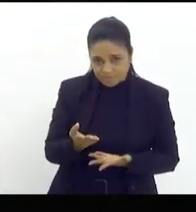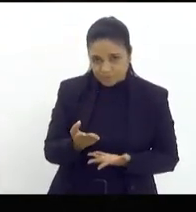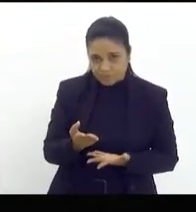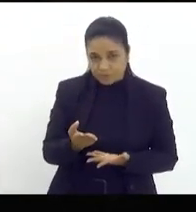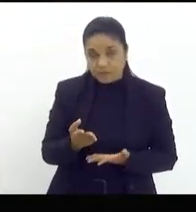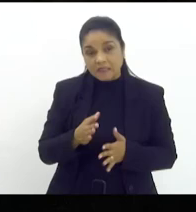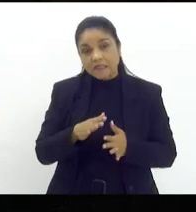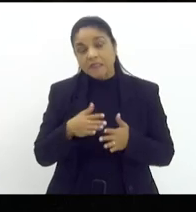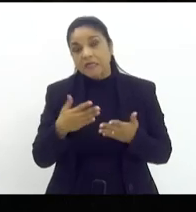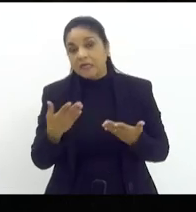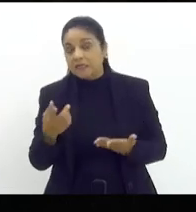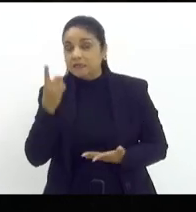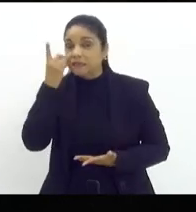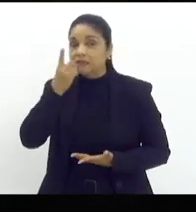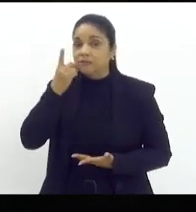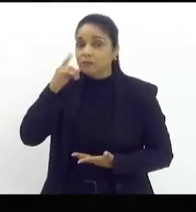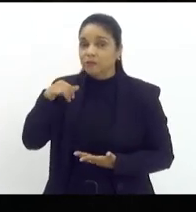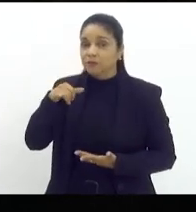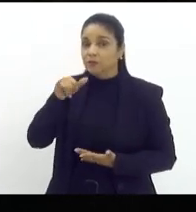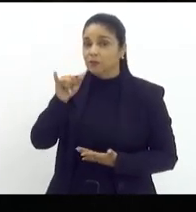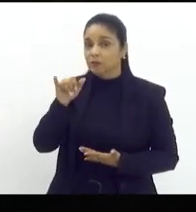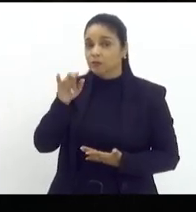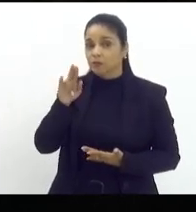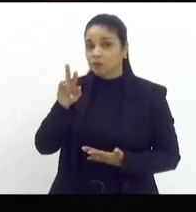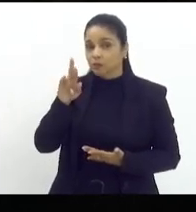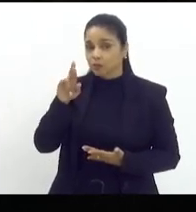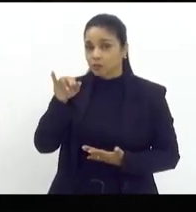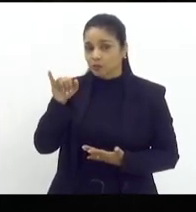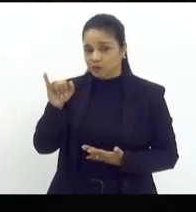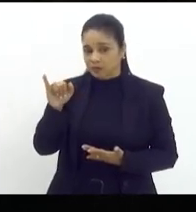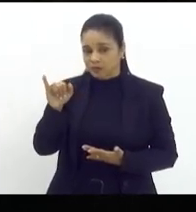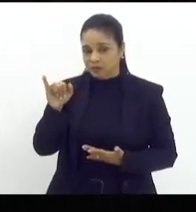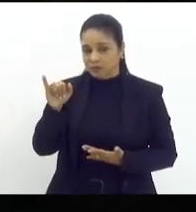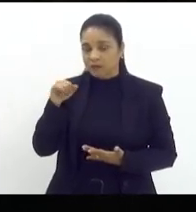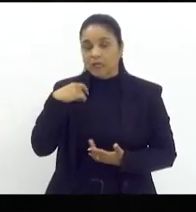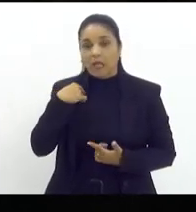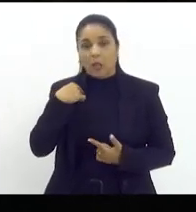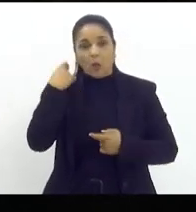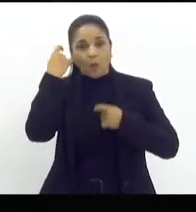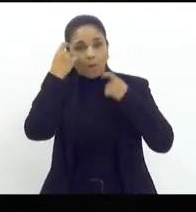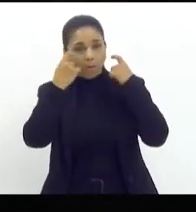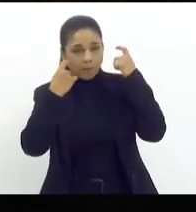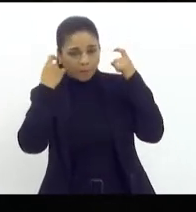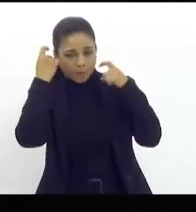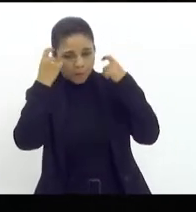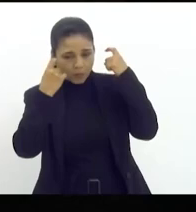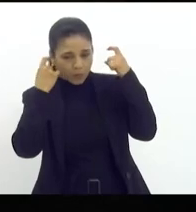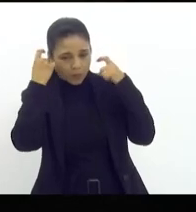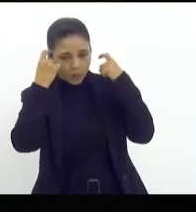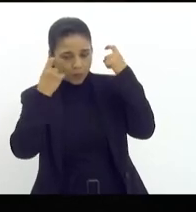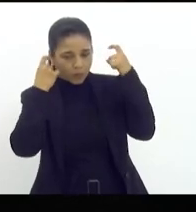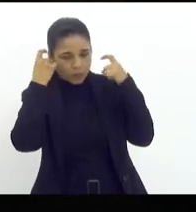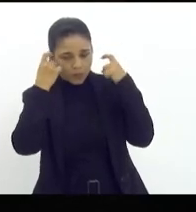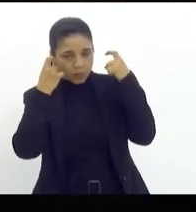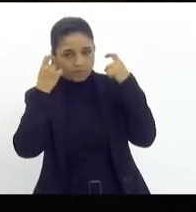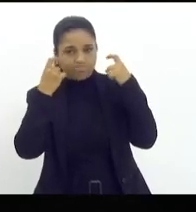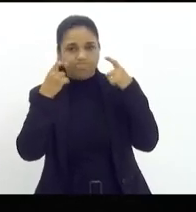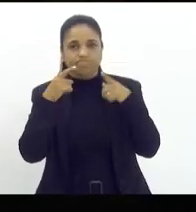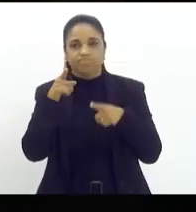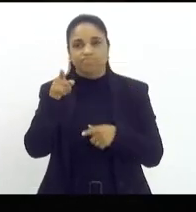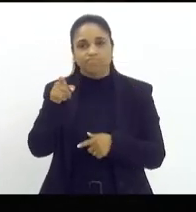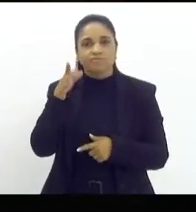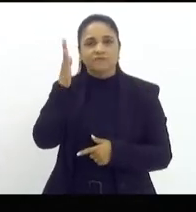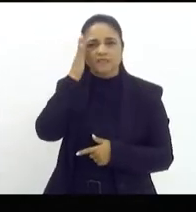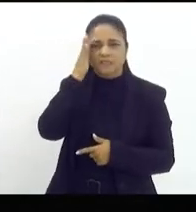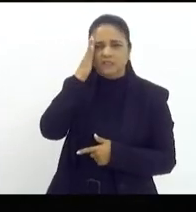aí Deputado Yuri uma das coisas que mais me preocupa e vossa excelência